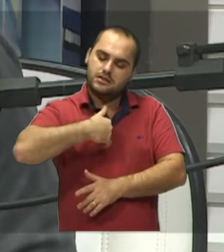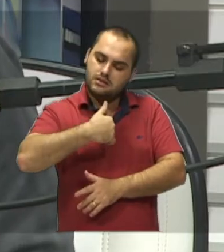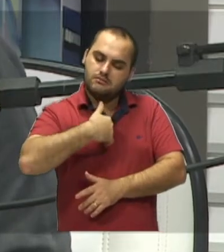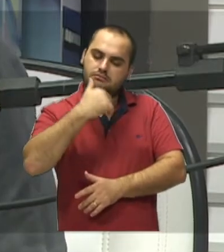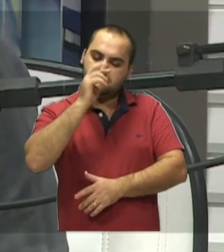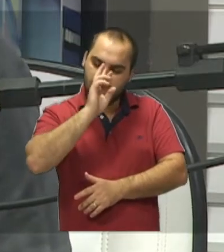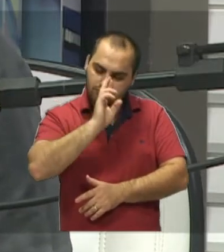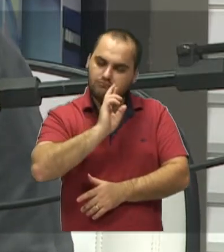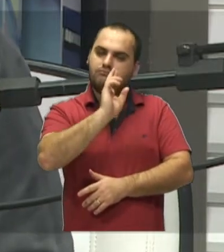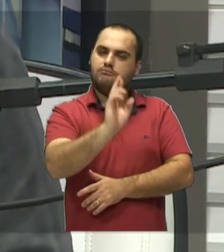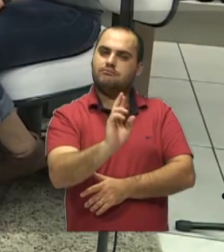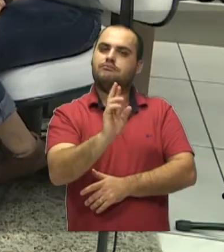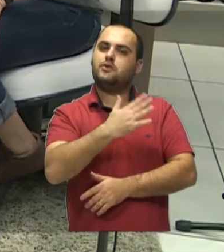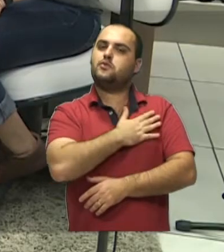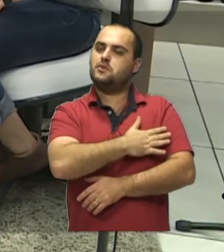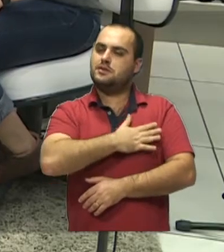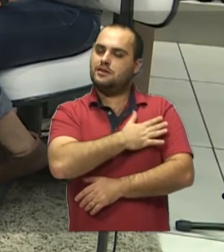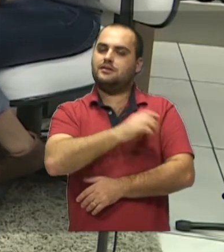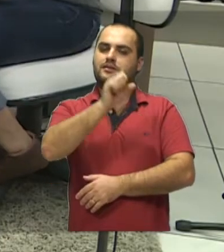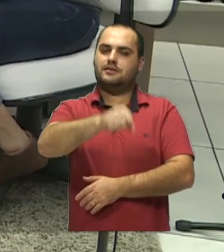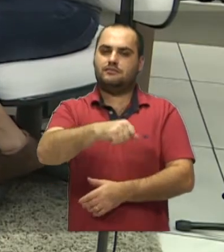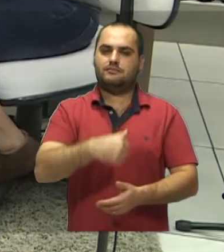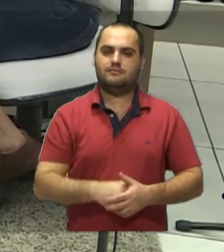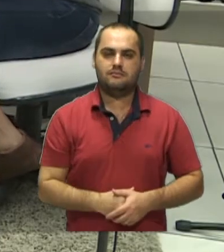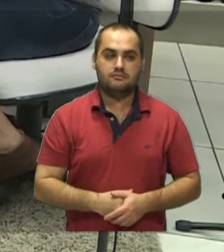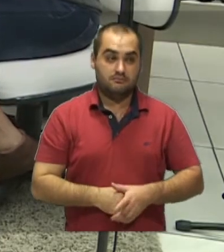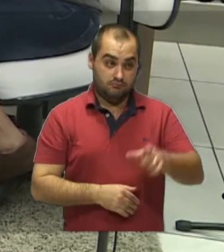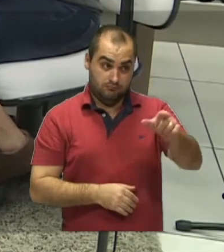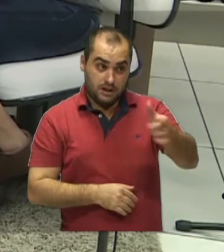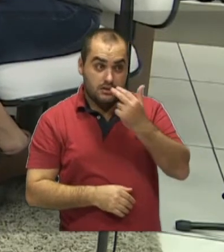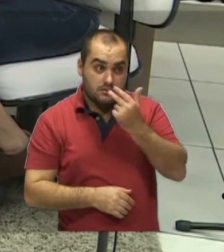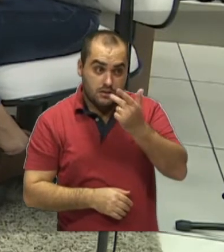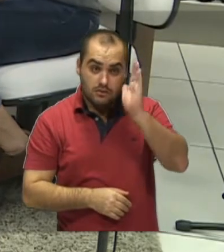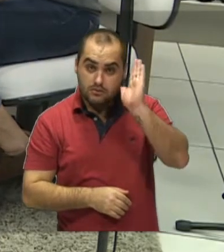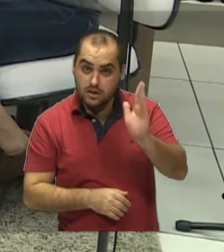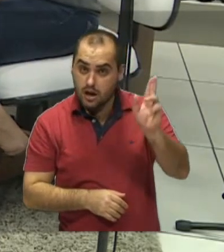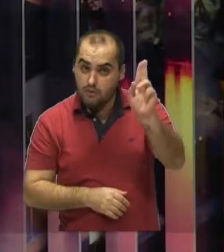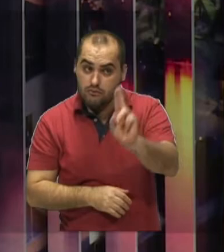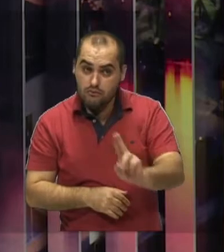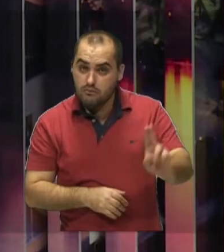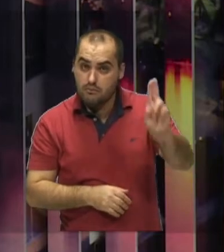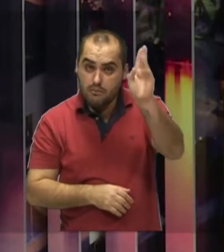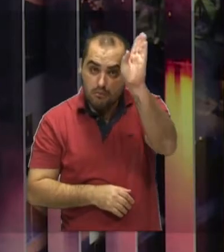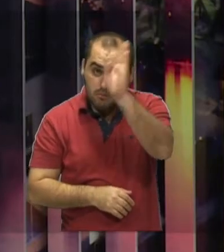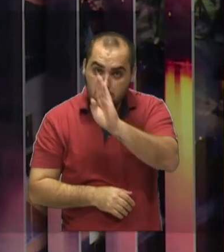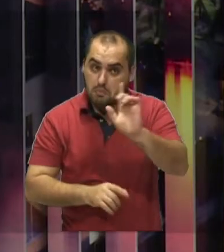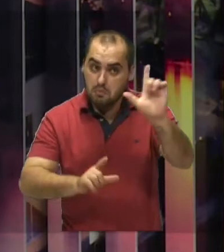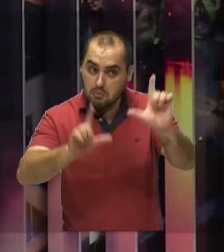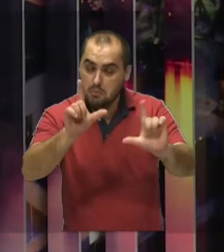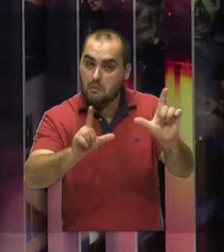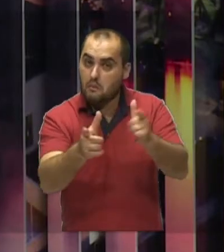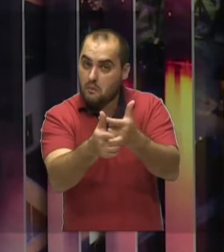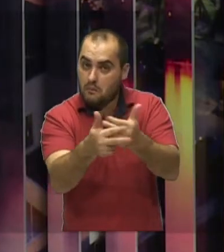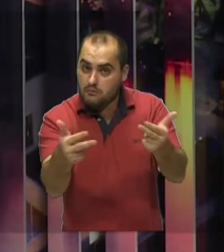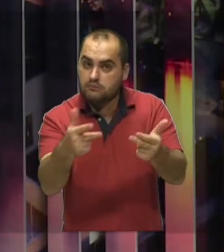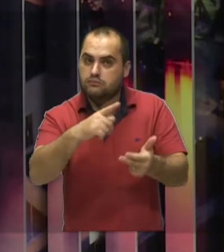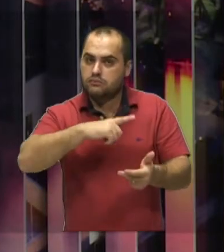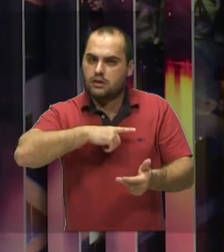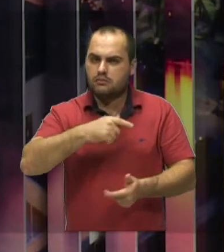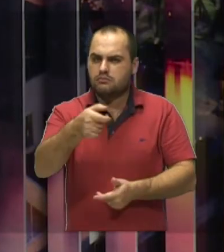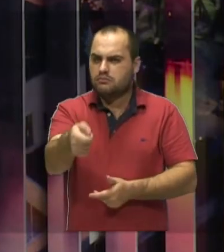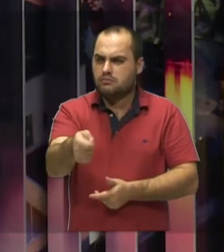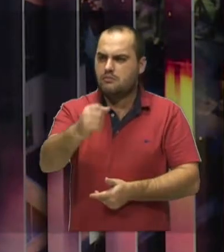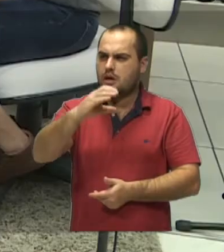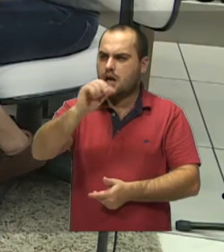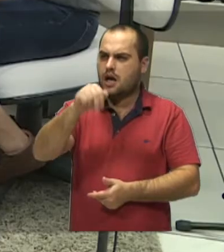eu gostei muito desse desafio. Esse tipo de programa já está sendo muito utilizado na TV brasileira. Por exemplo, tem no Canal Brasil um